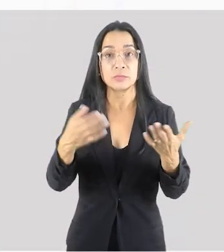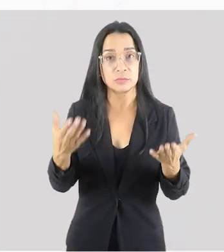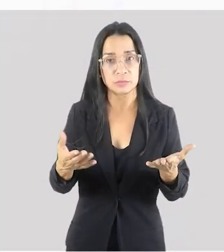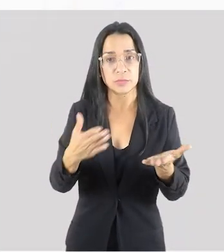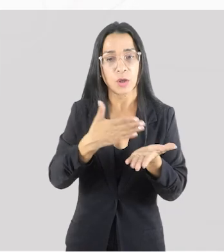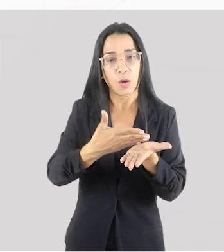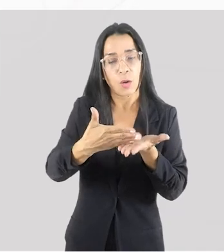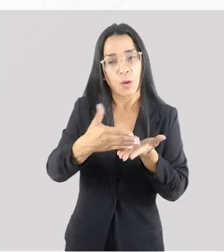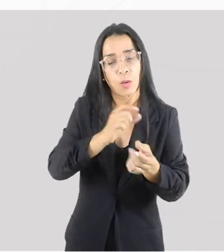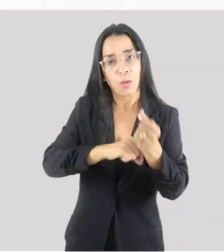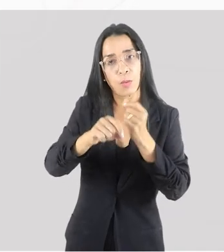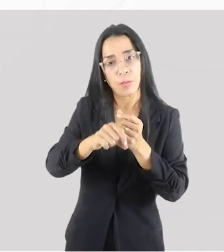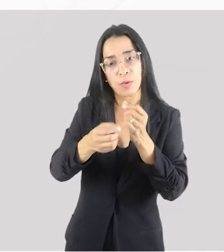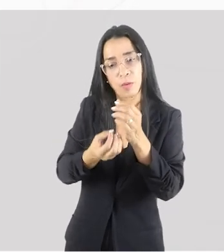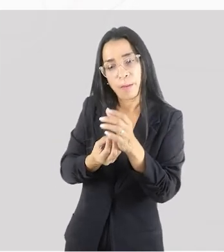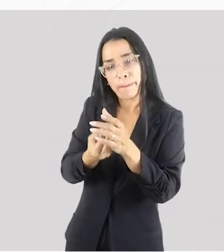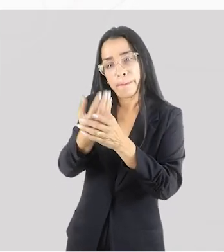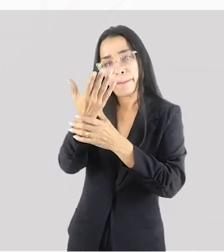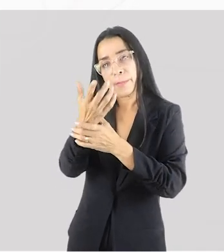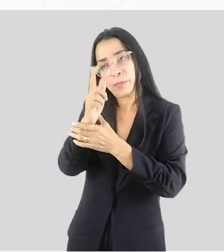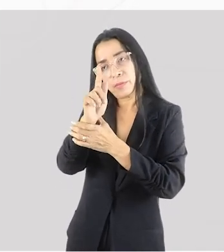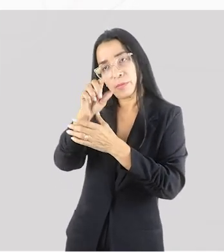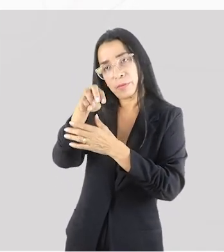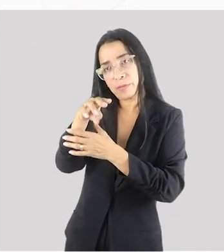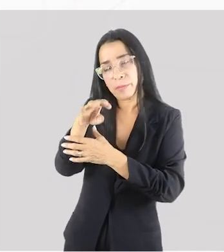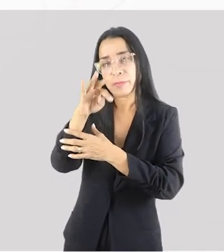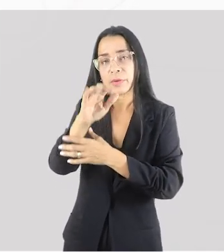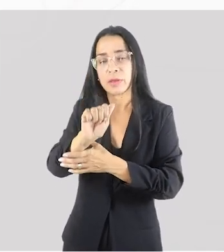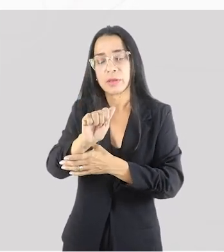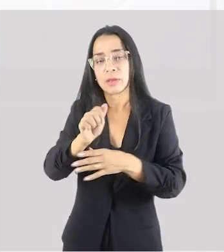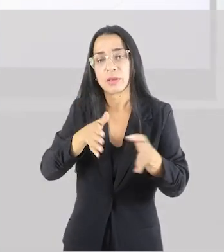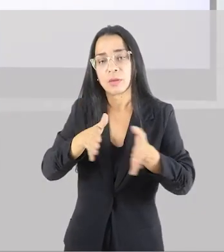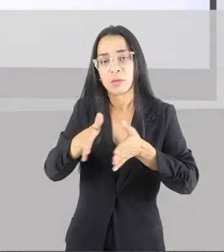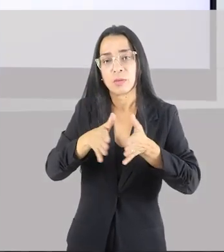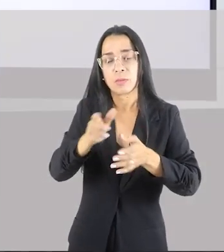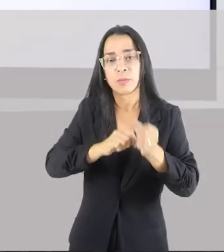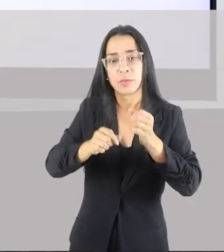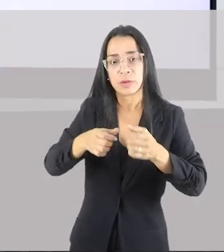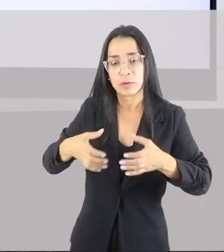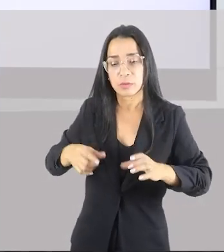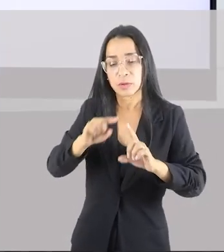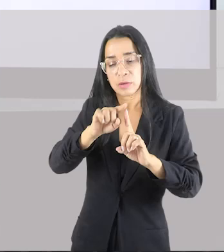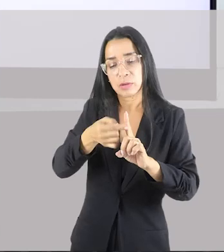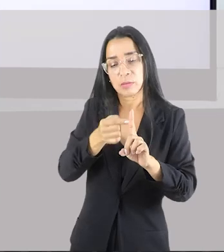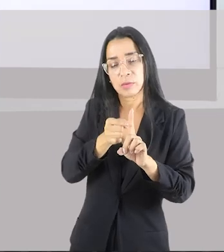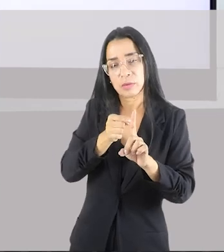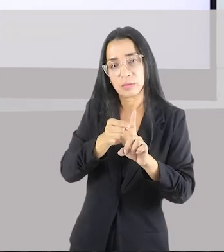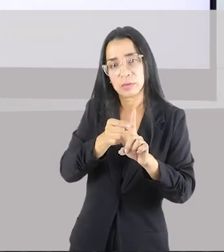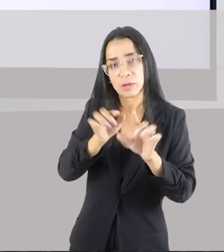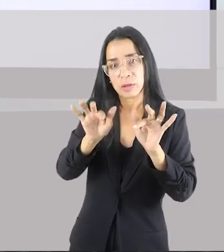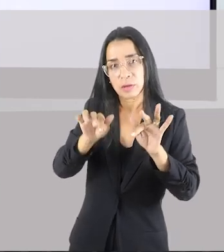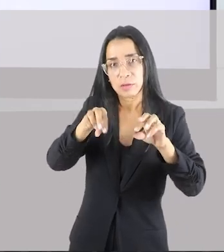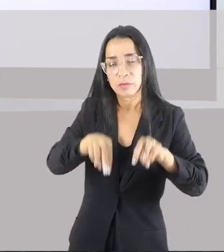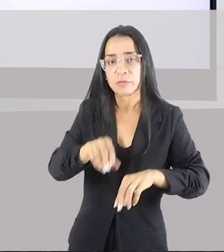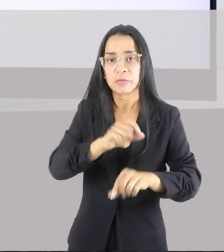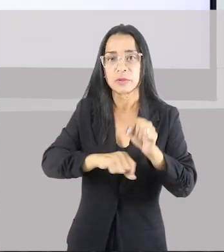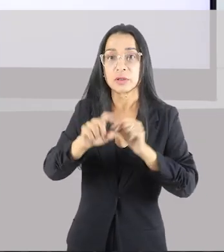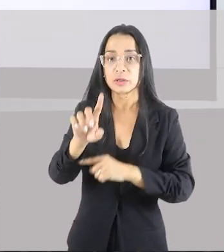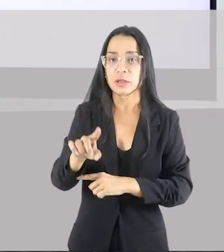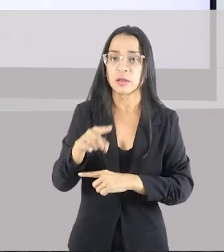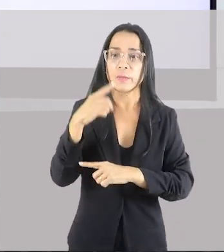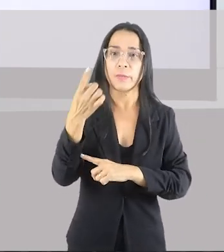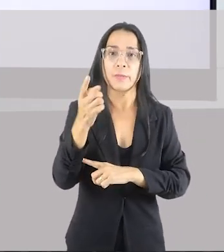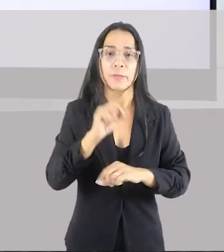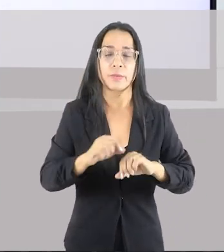gente começou a produzir esse gameta, né, nesse período lá na barriga da mãe e a gente termina só lá na frente,